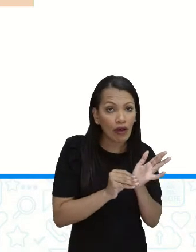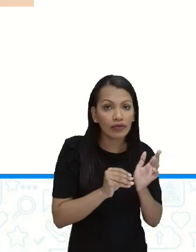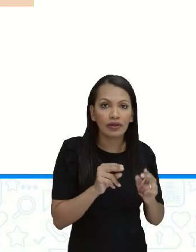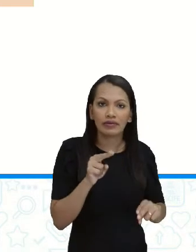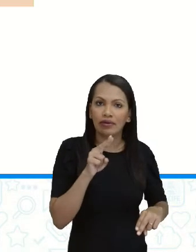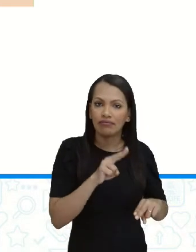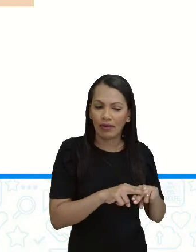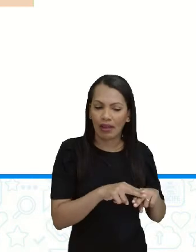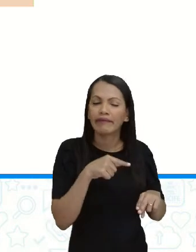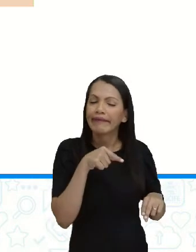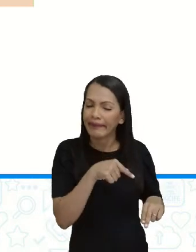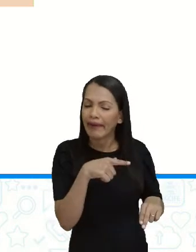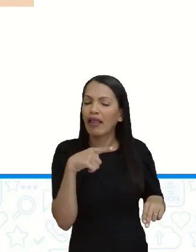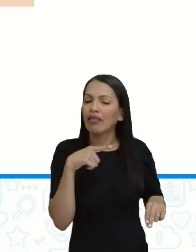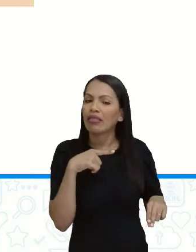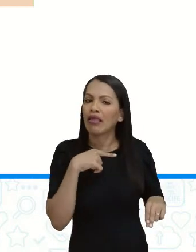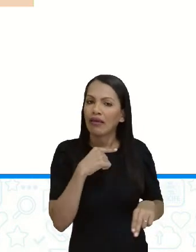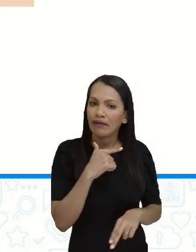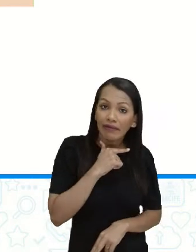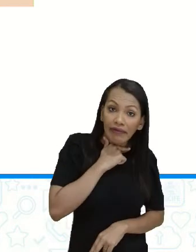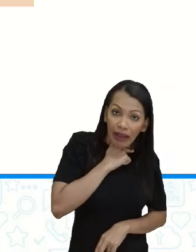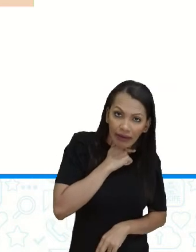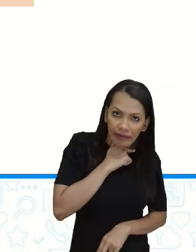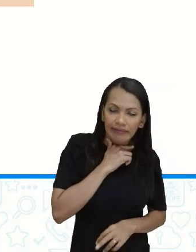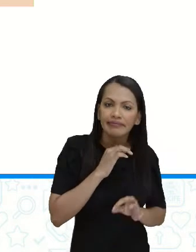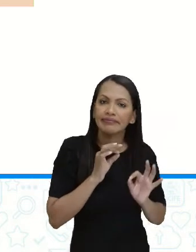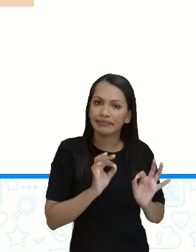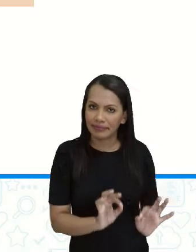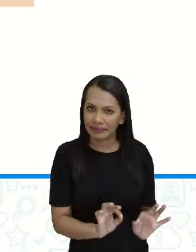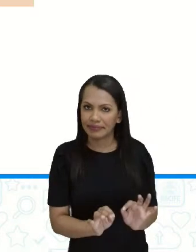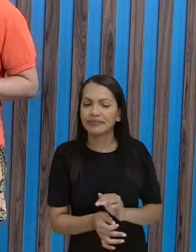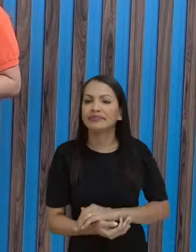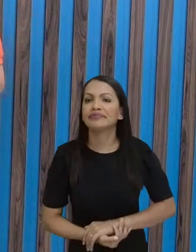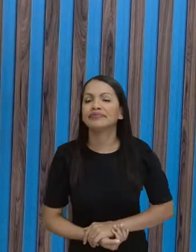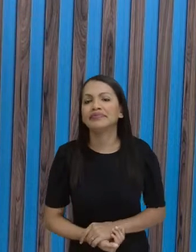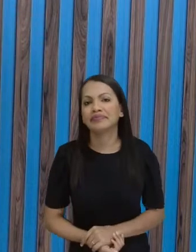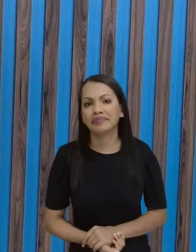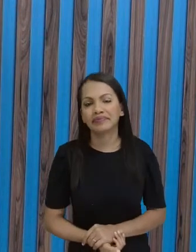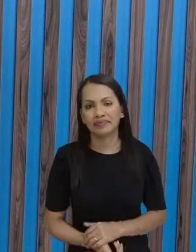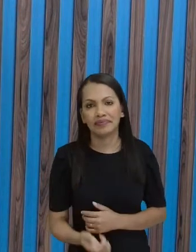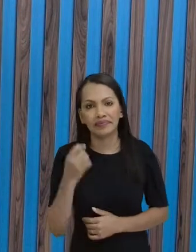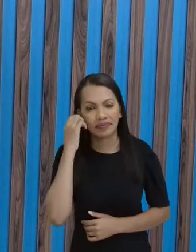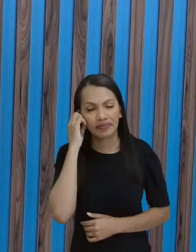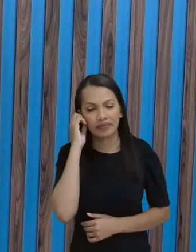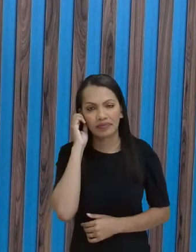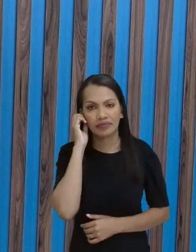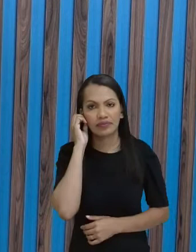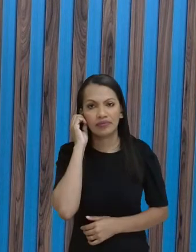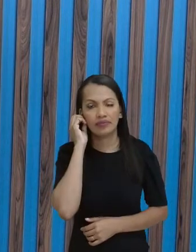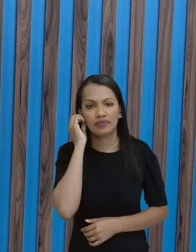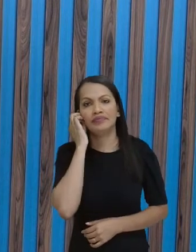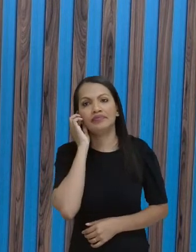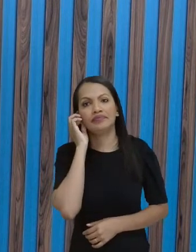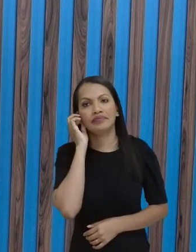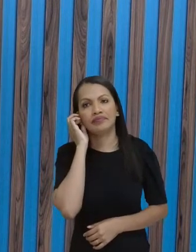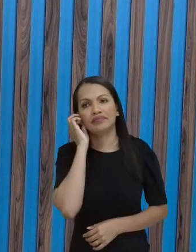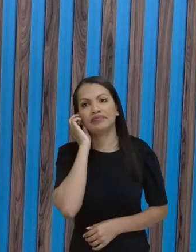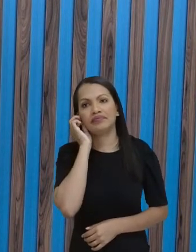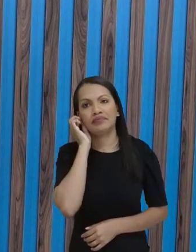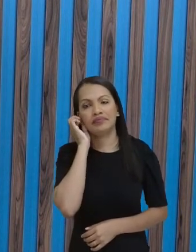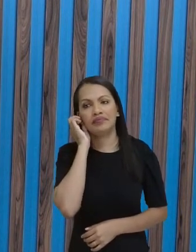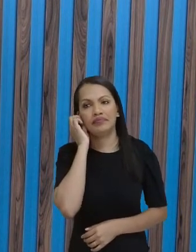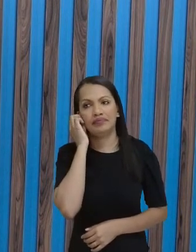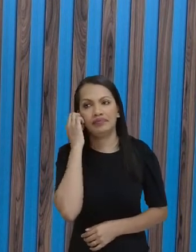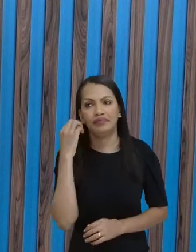para separar aquelas que estão vagas, tá certo? Aí nós iremos aqui, ó,